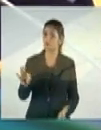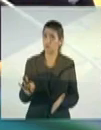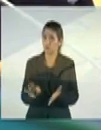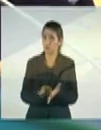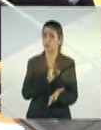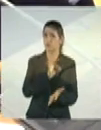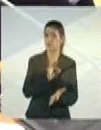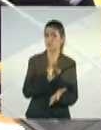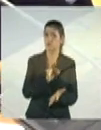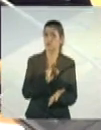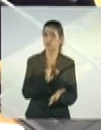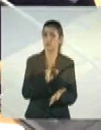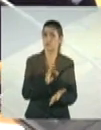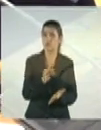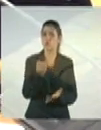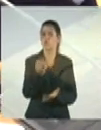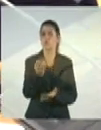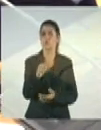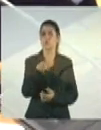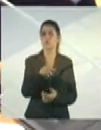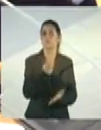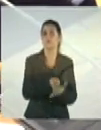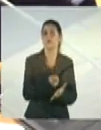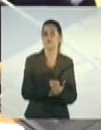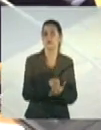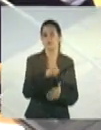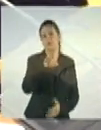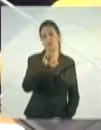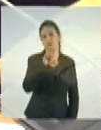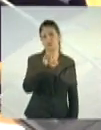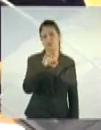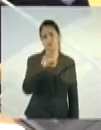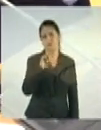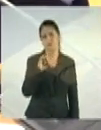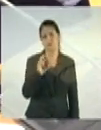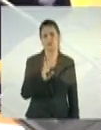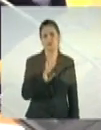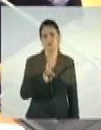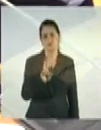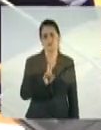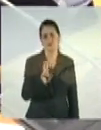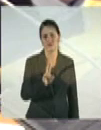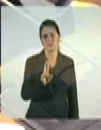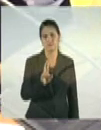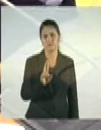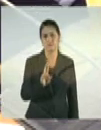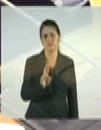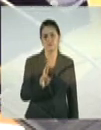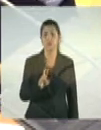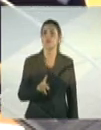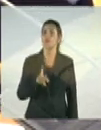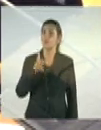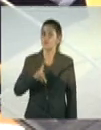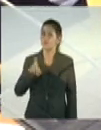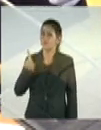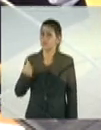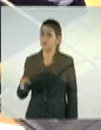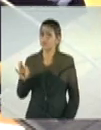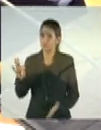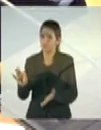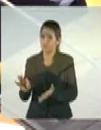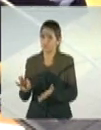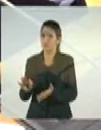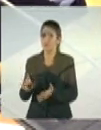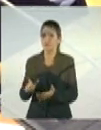estado R 900 e um professor efetivo nós sabemos que passa dos 2 2000 quase R